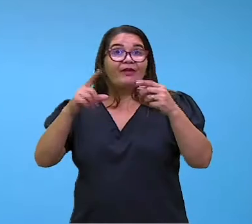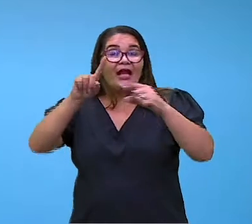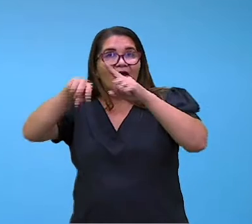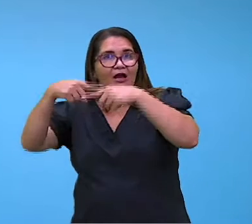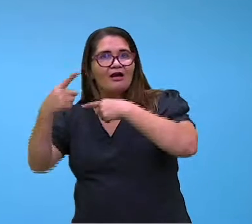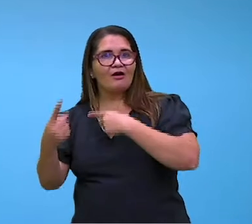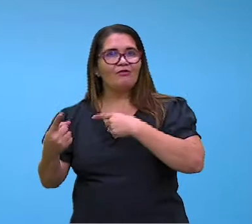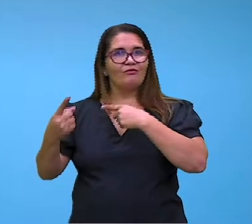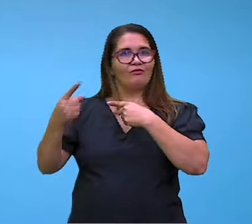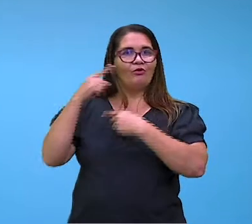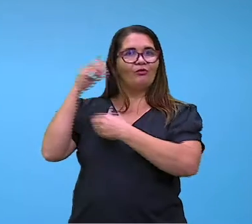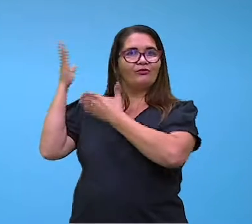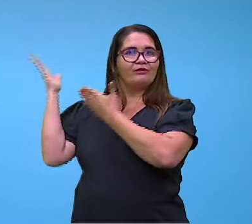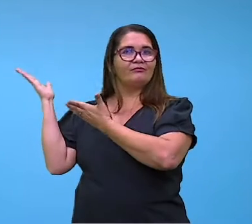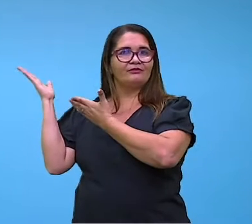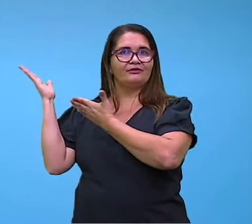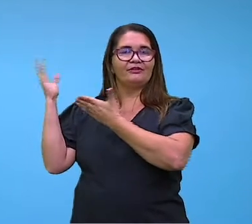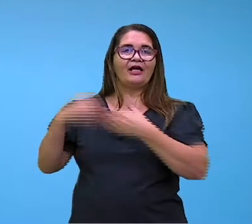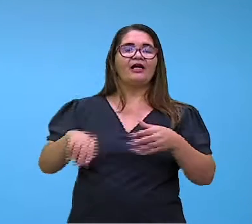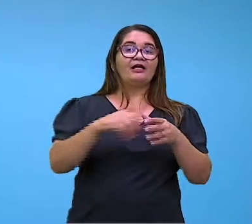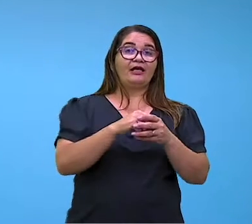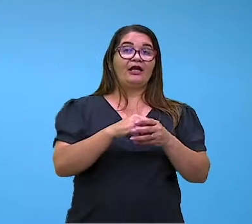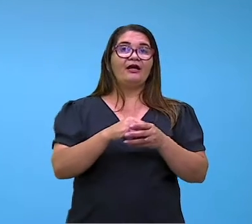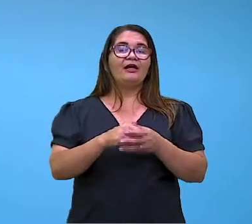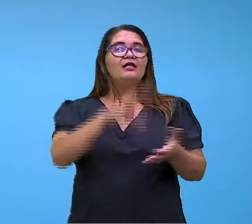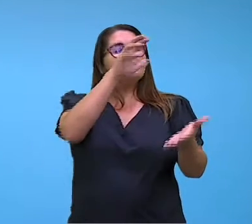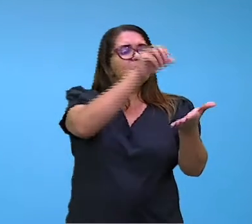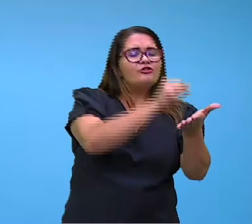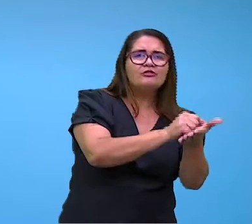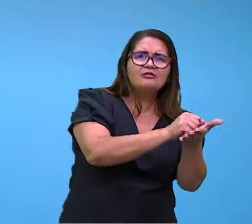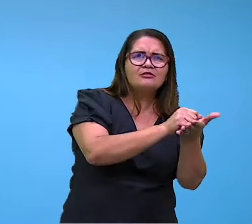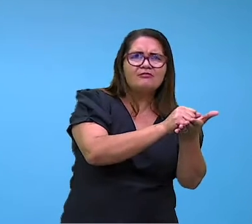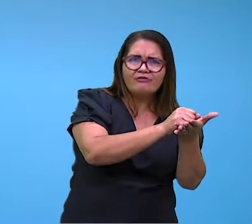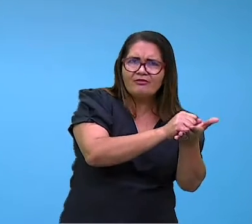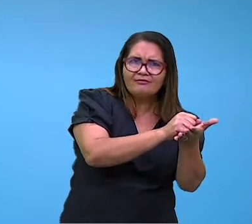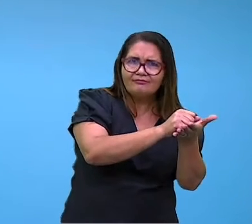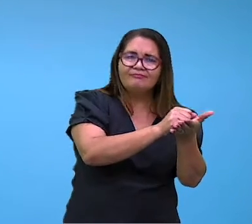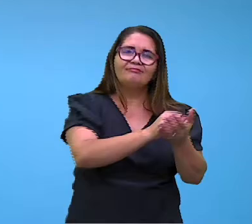Enroll, que é inscrever, ok? Matricular-se.